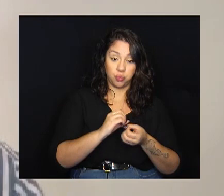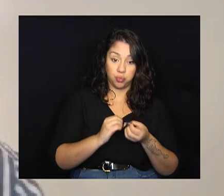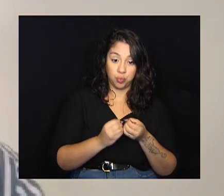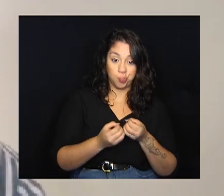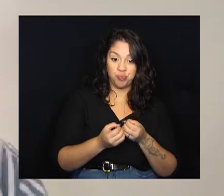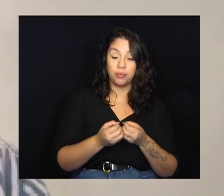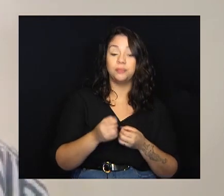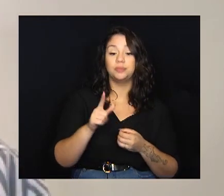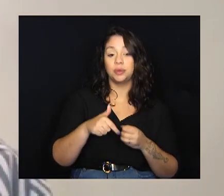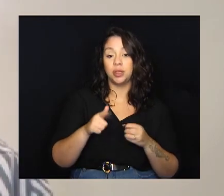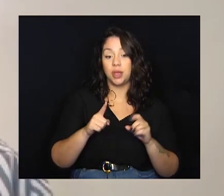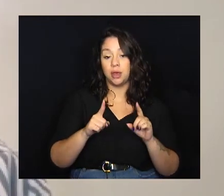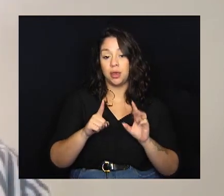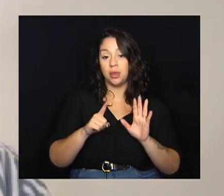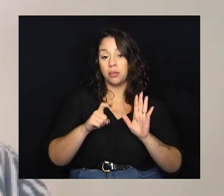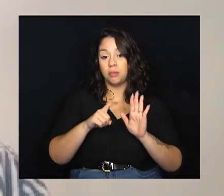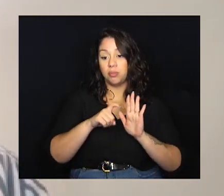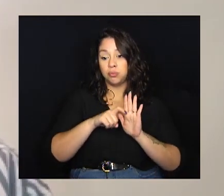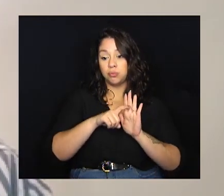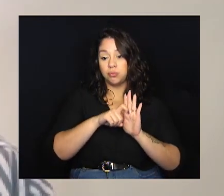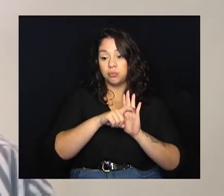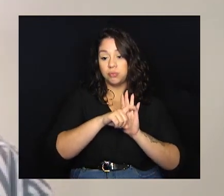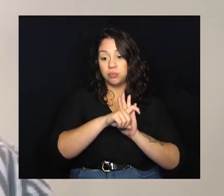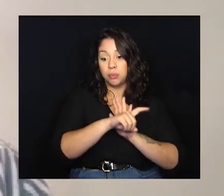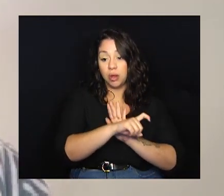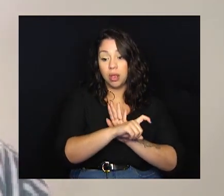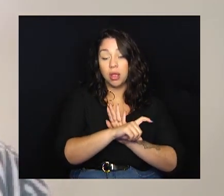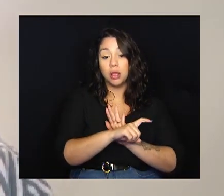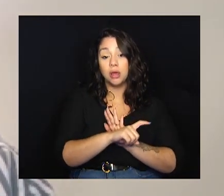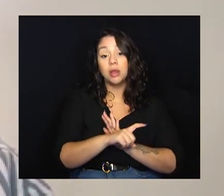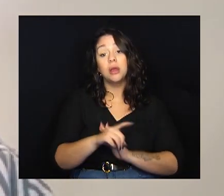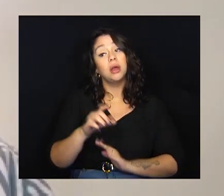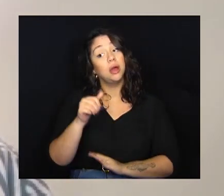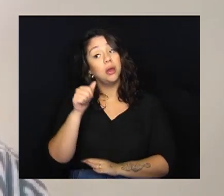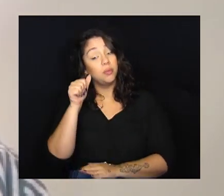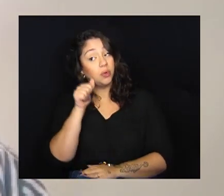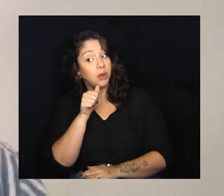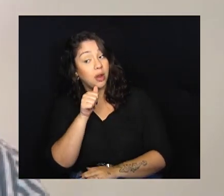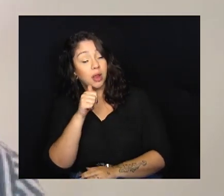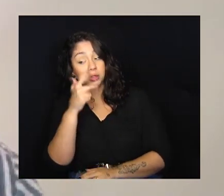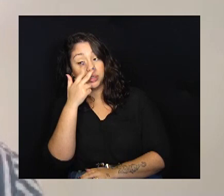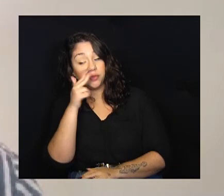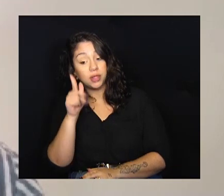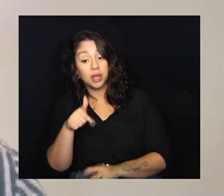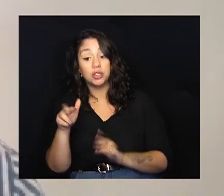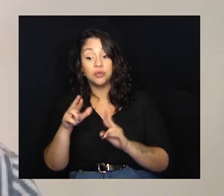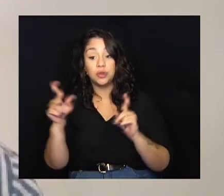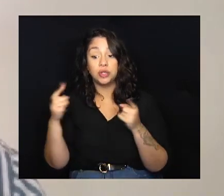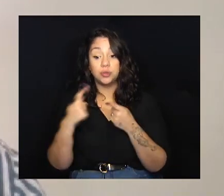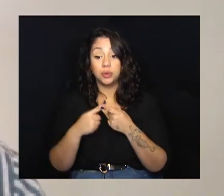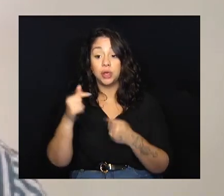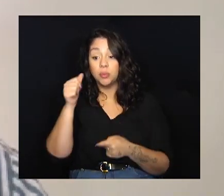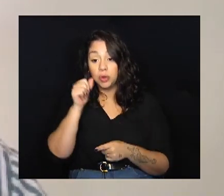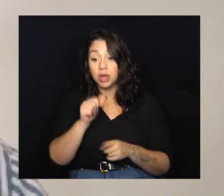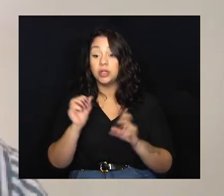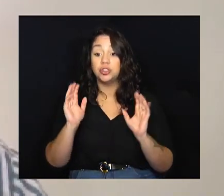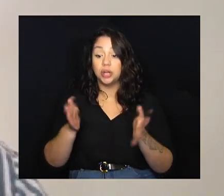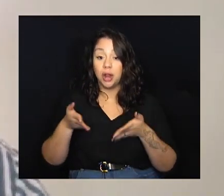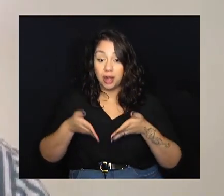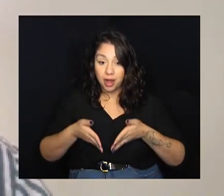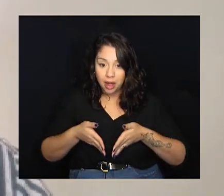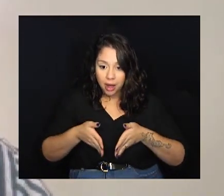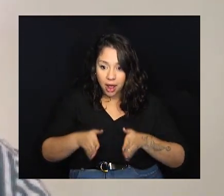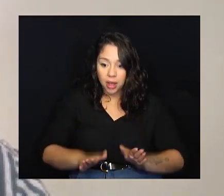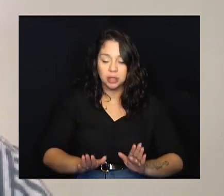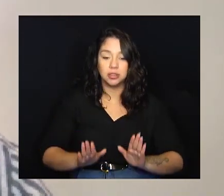a gente tem um espermatozoide nas mulheres a gente tem de acreditar que isso era de uma forma mais dramática porque as mulheres já nascem com toda a